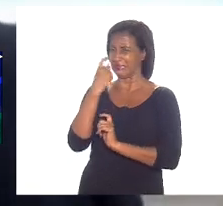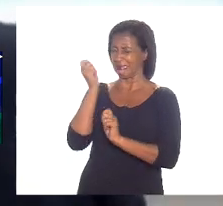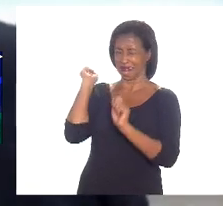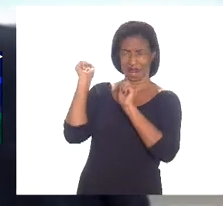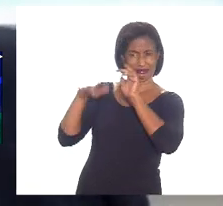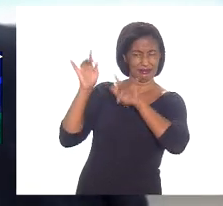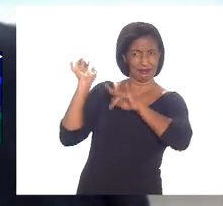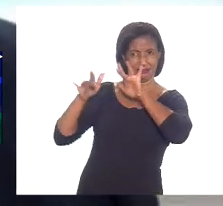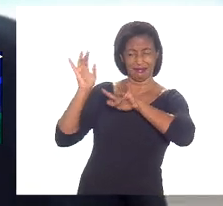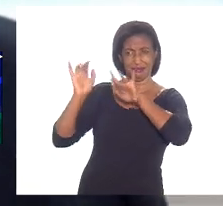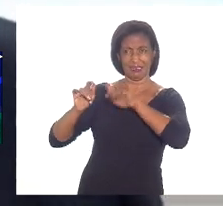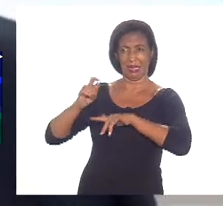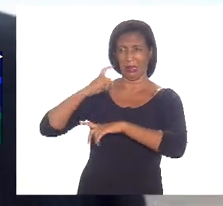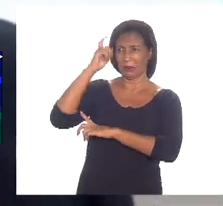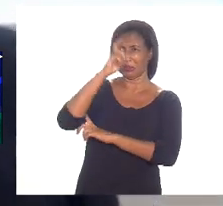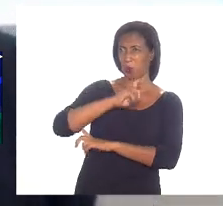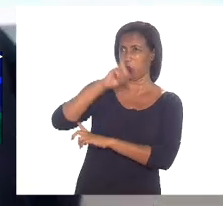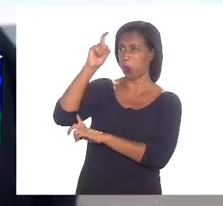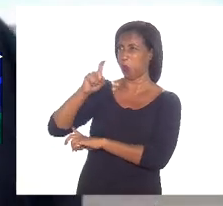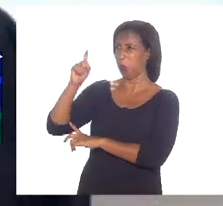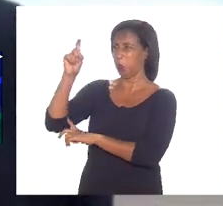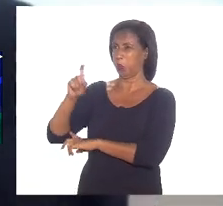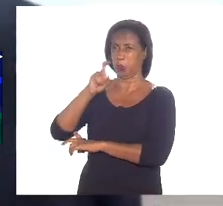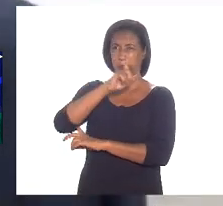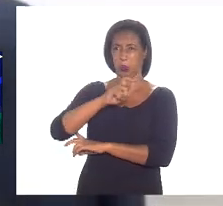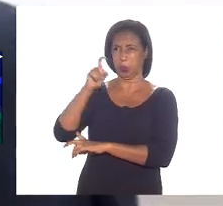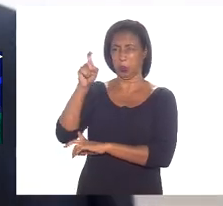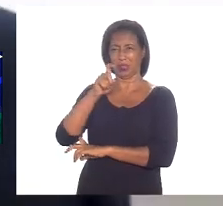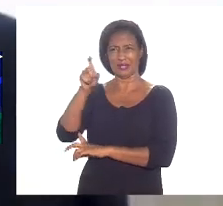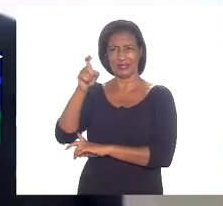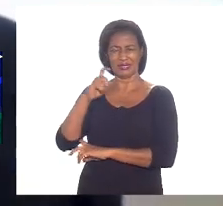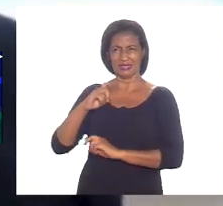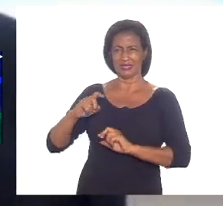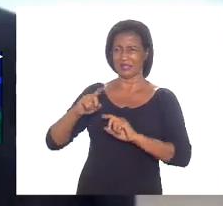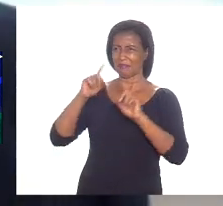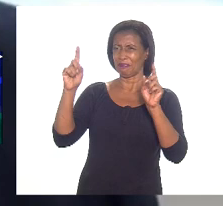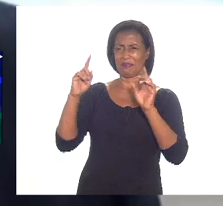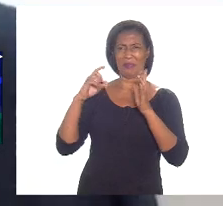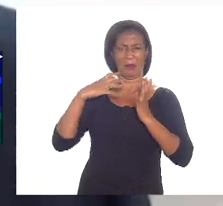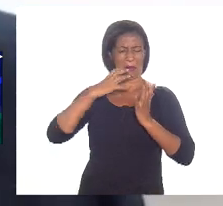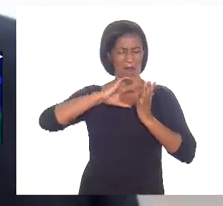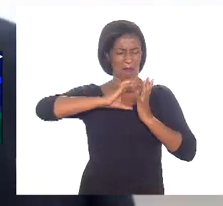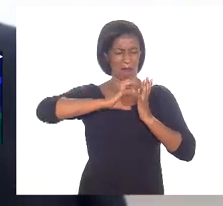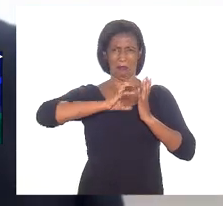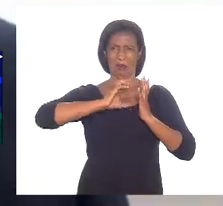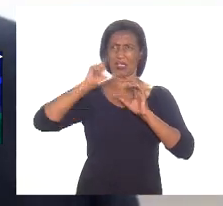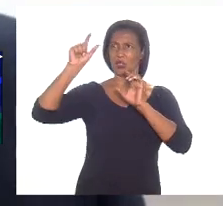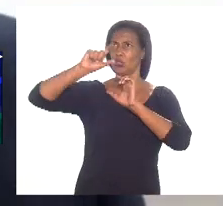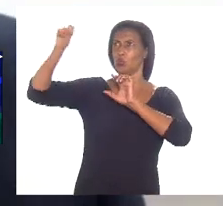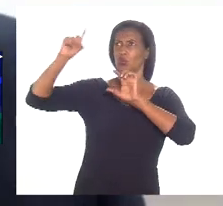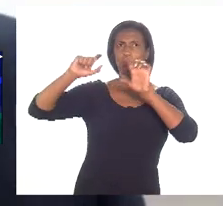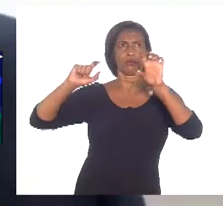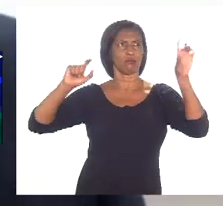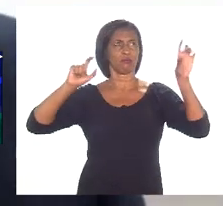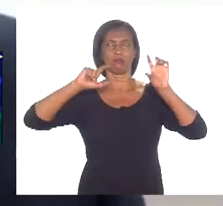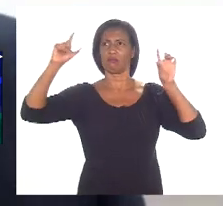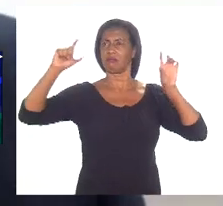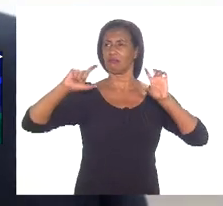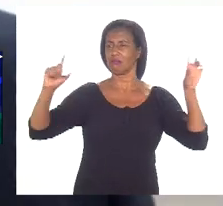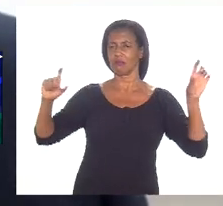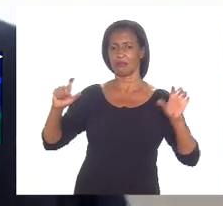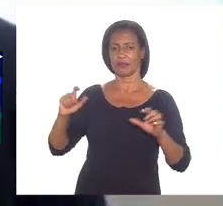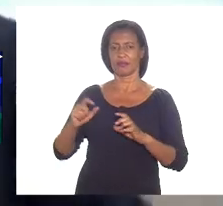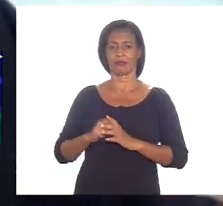lá dentro pichações todas com viés ideológico partidos políticos lá dentro pichada